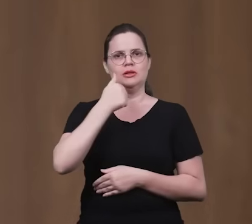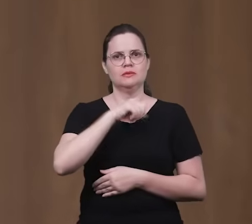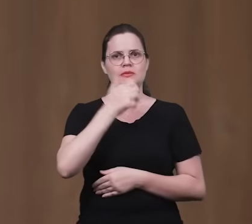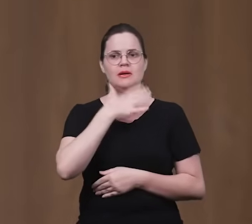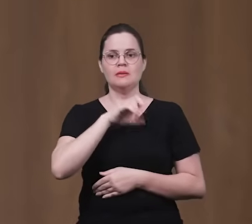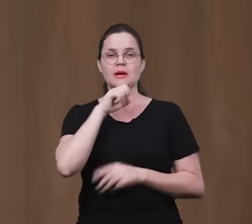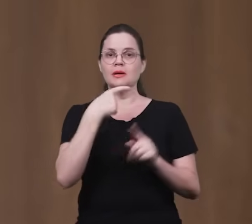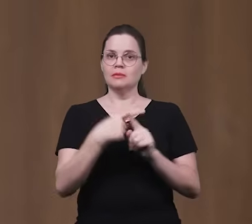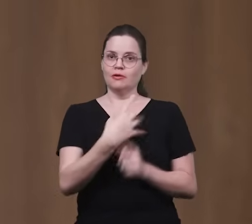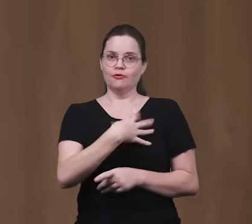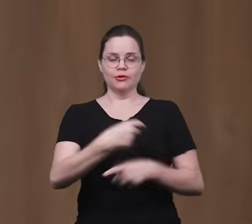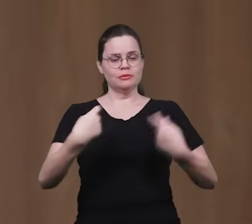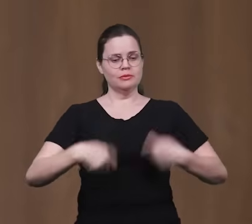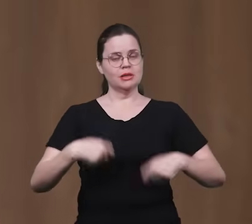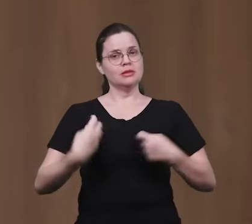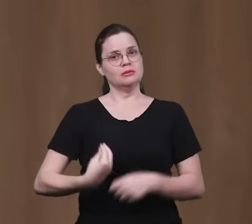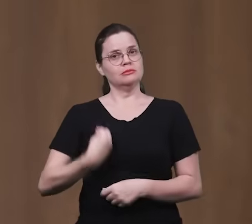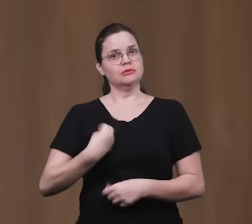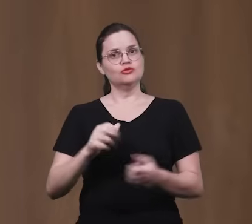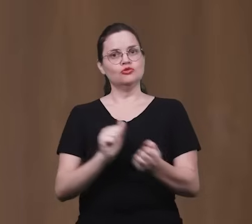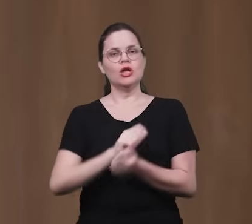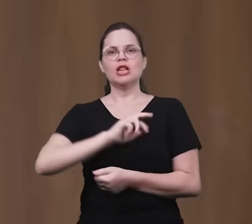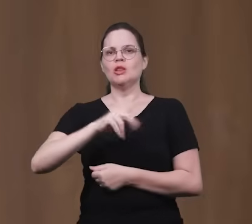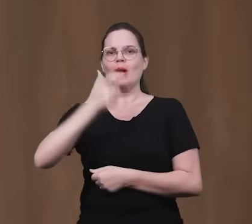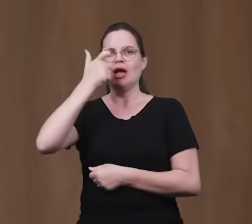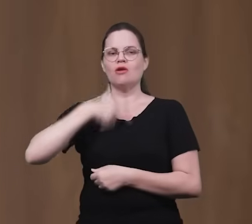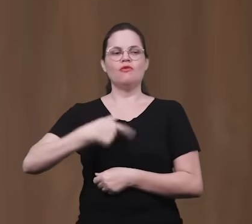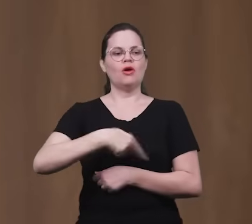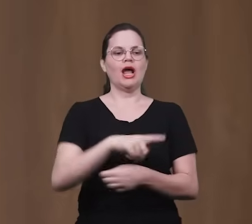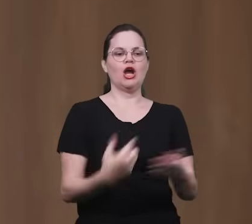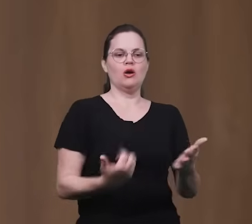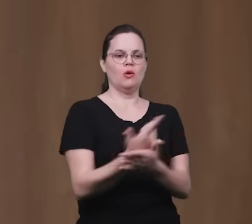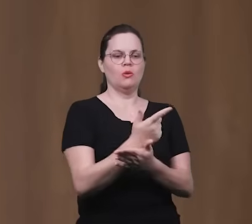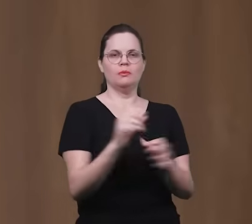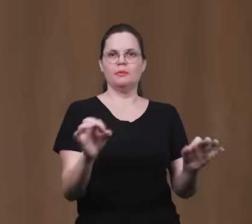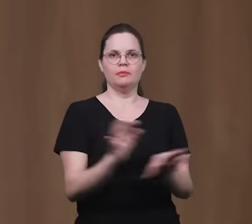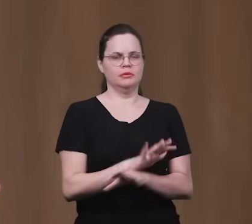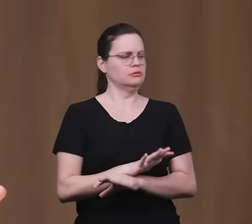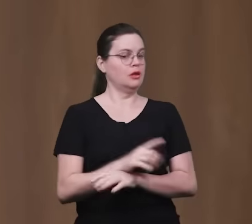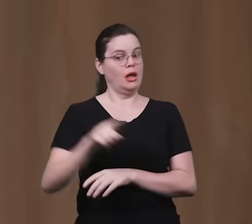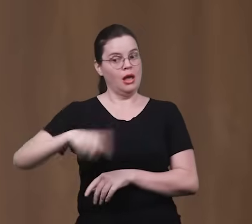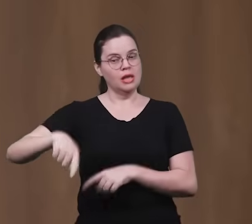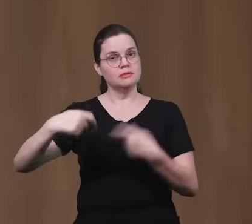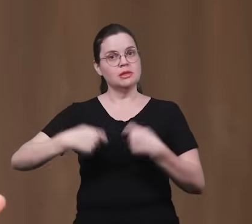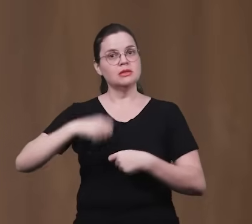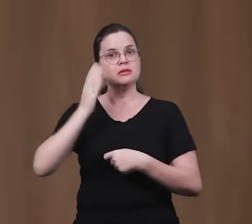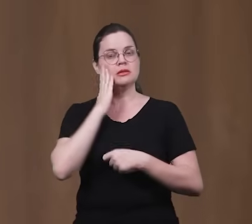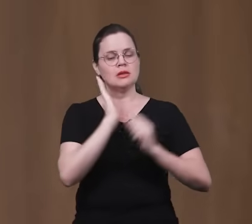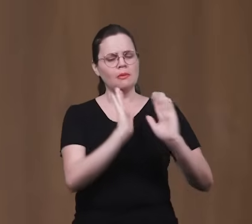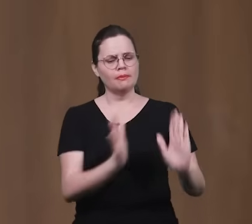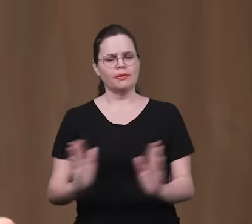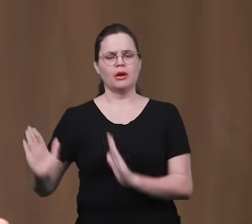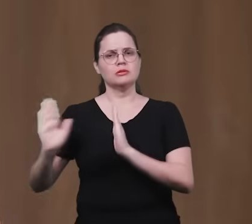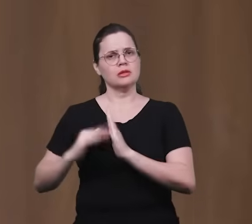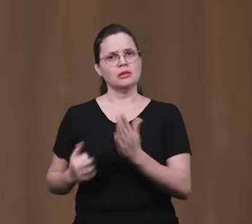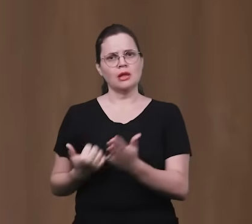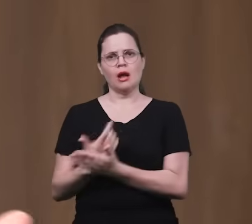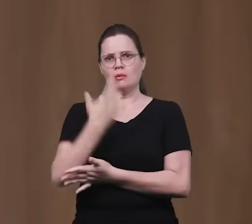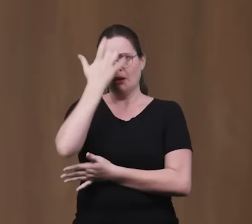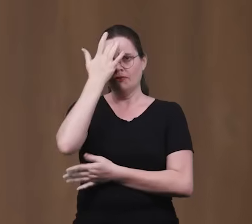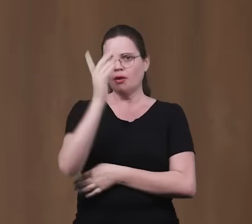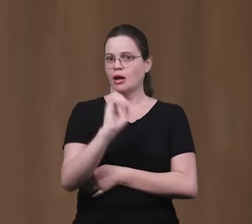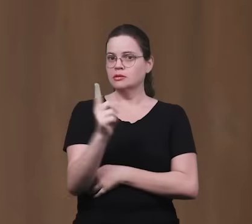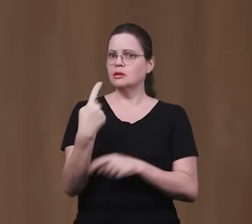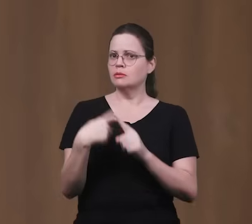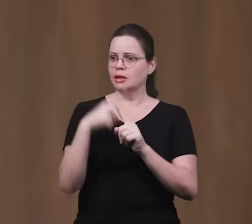têm que participar disso. Não é simplesmente ir lá e comprar, eles precisam entender todo o processo dessa compra, que não é fácil, os